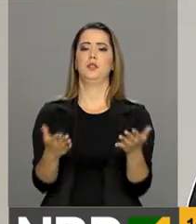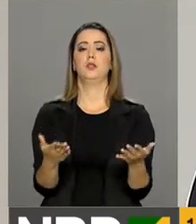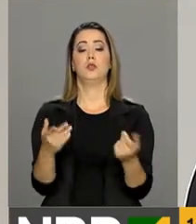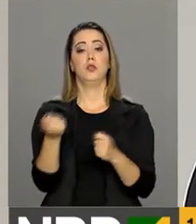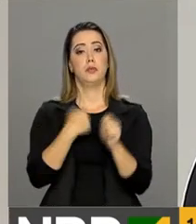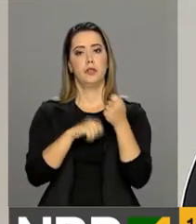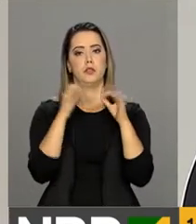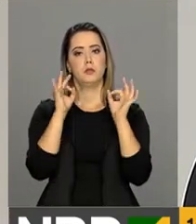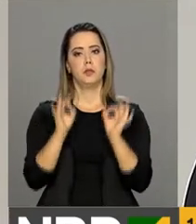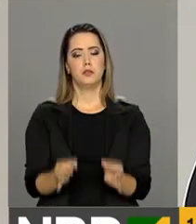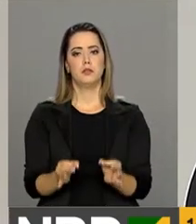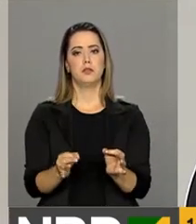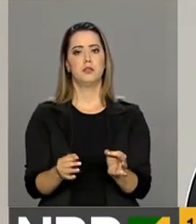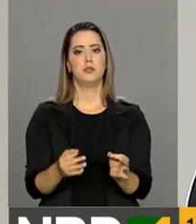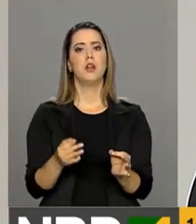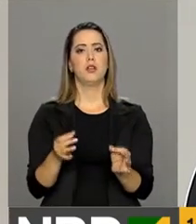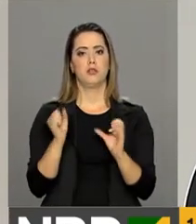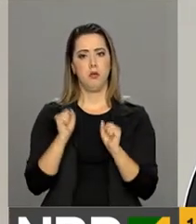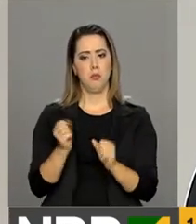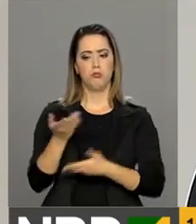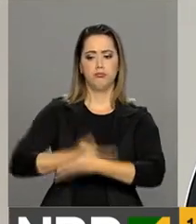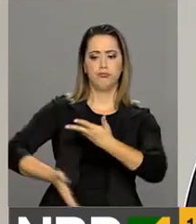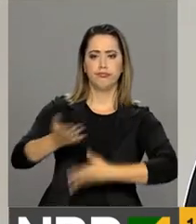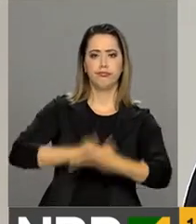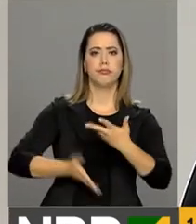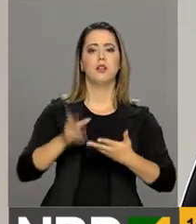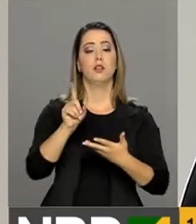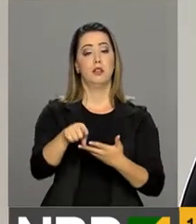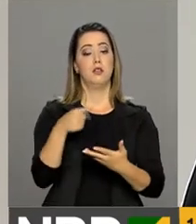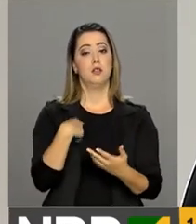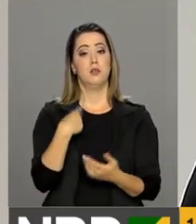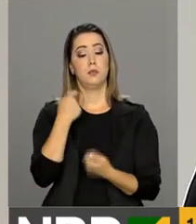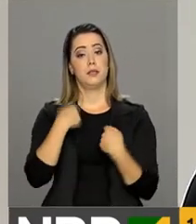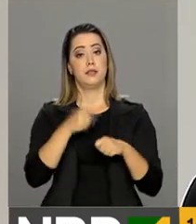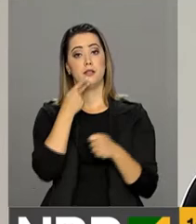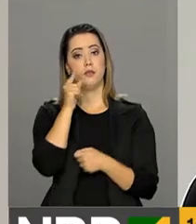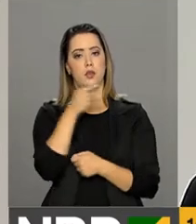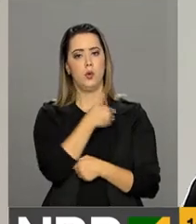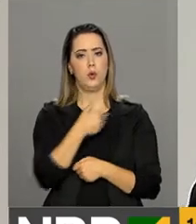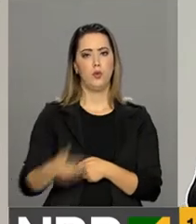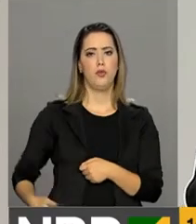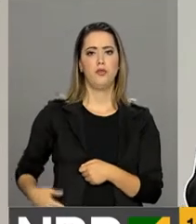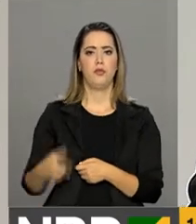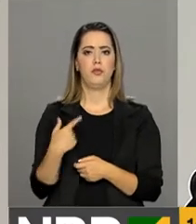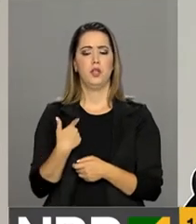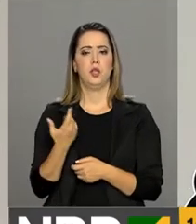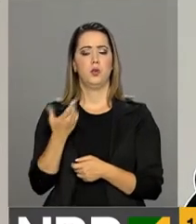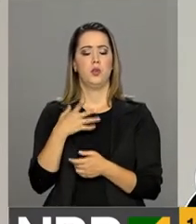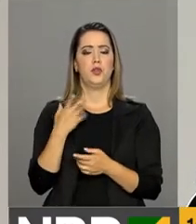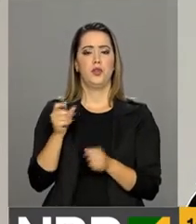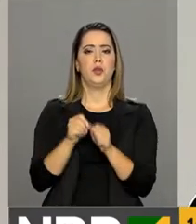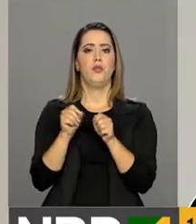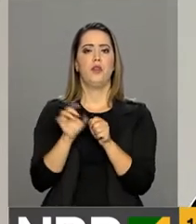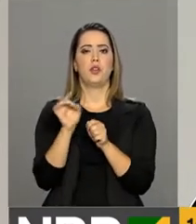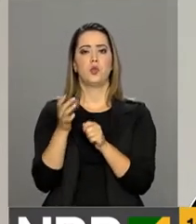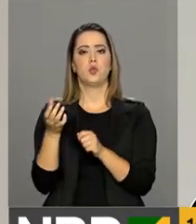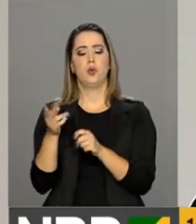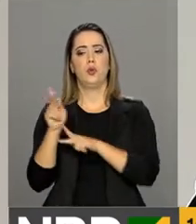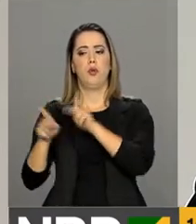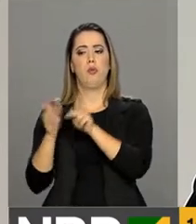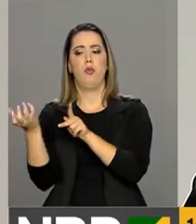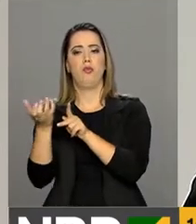sólida e competitiva e volto a dizer a de um governo que não cede ao populismo mas persegue